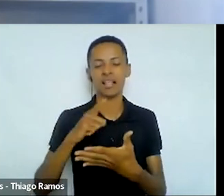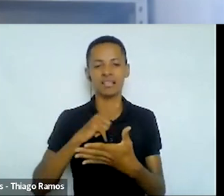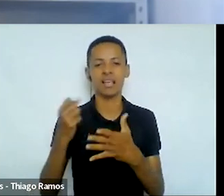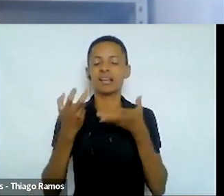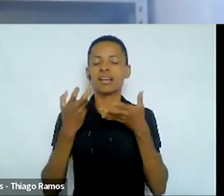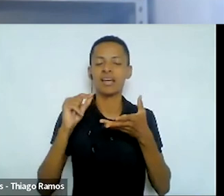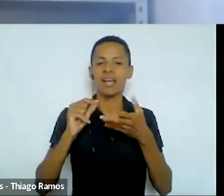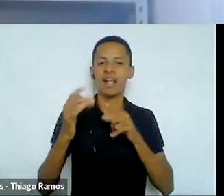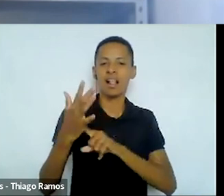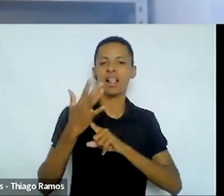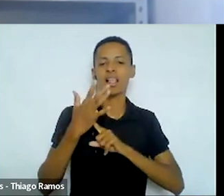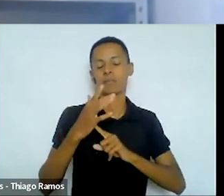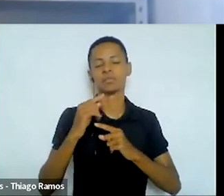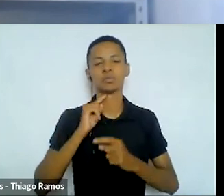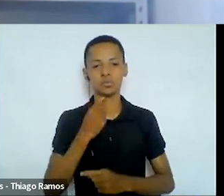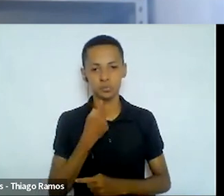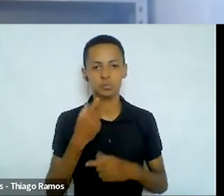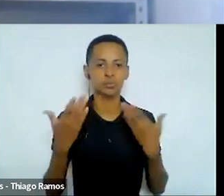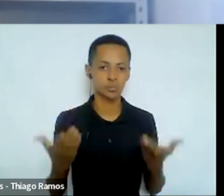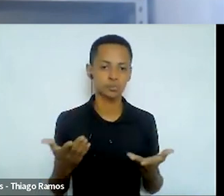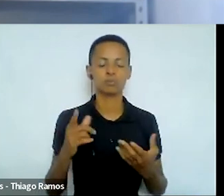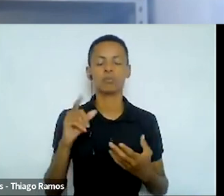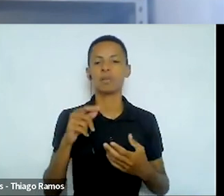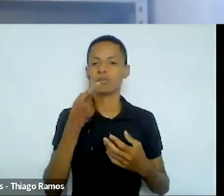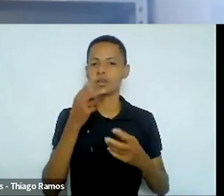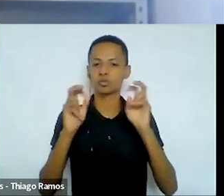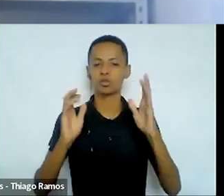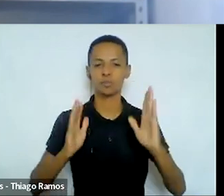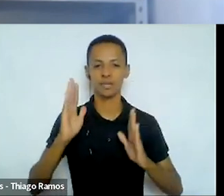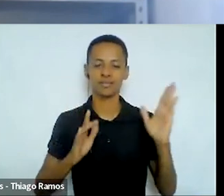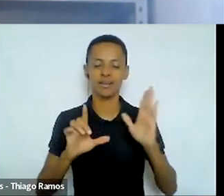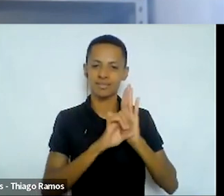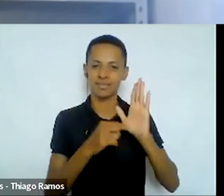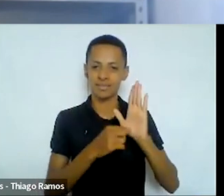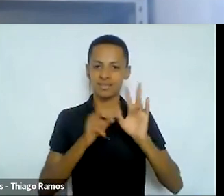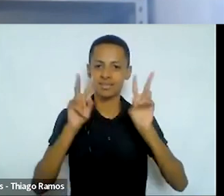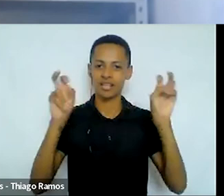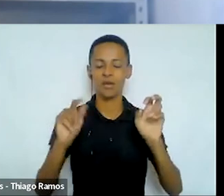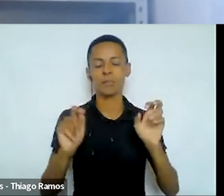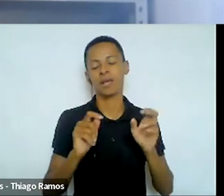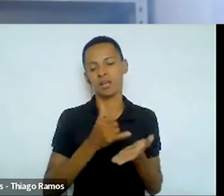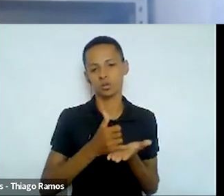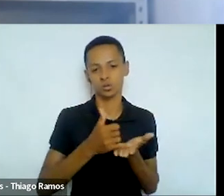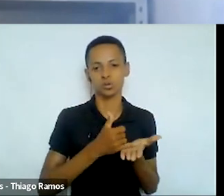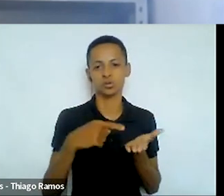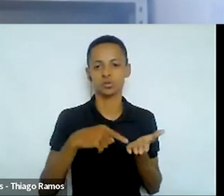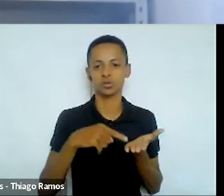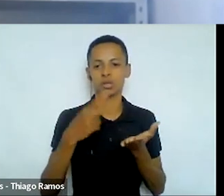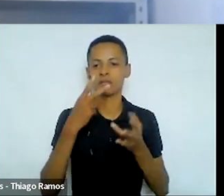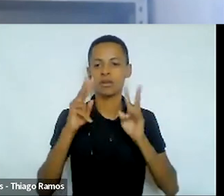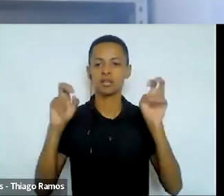dessa campanha, uma coisa interessante falar desse tema das drogas, porque eu apresentei o mais completo até hoje, mais completo, mais consistente